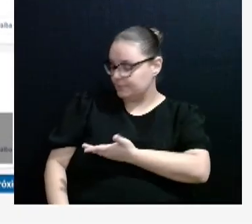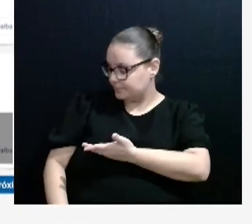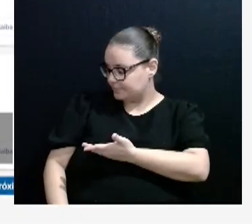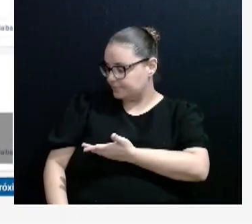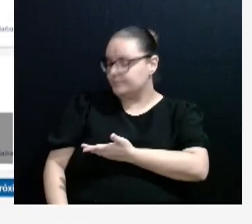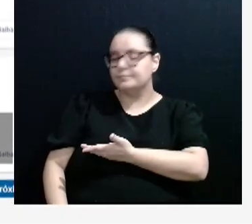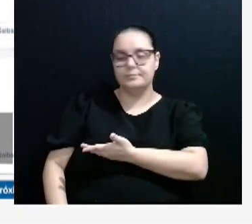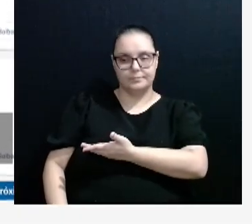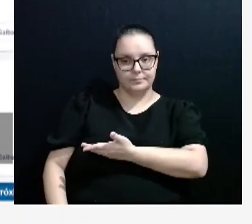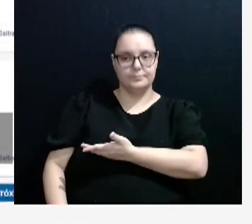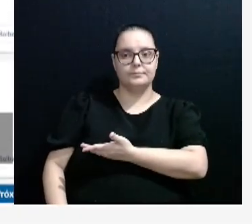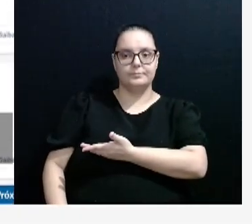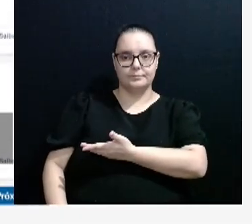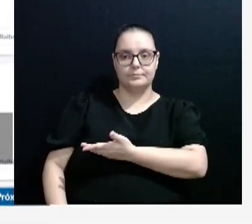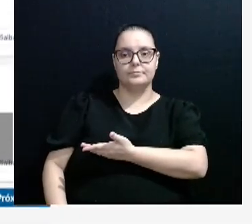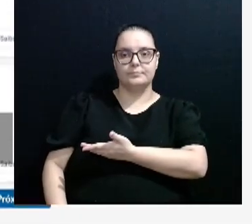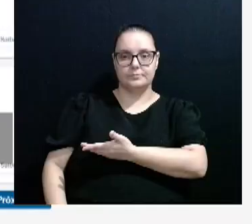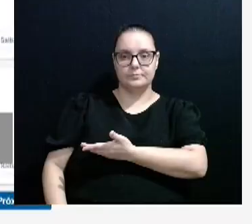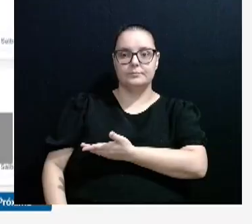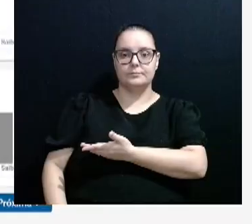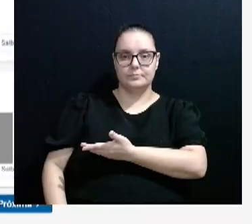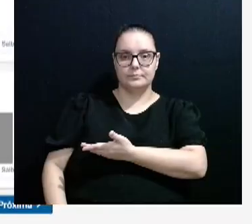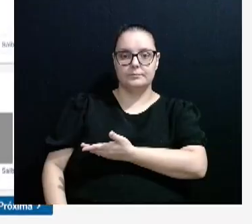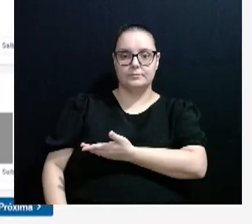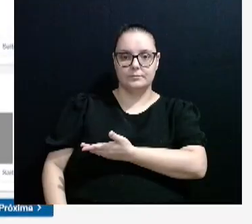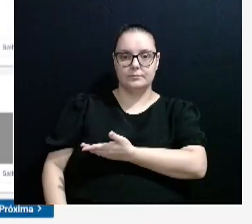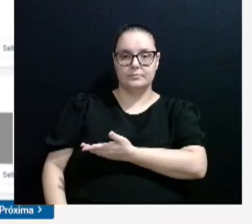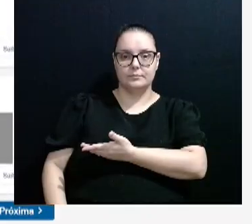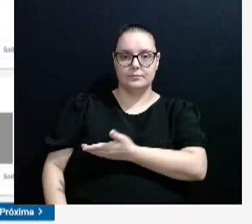da Prefeitura. Vou falar mais uma vez aqui para vocês,